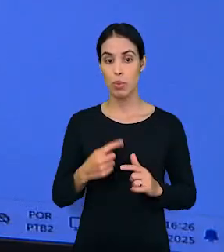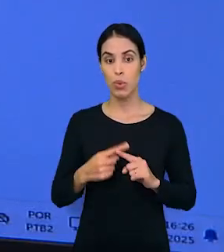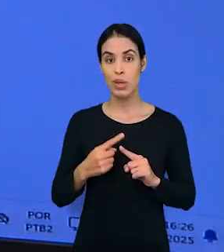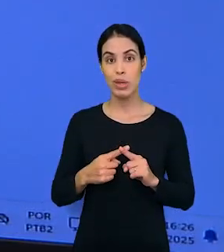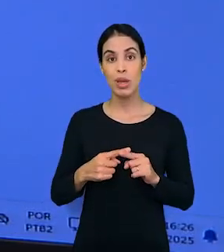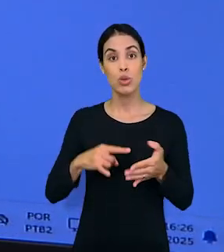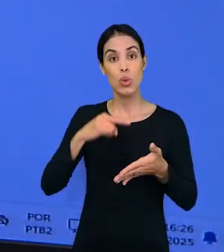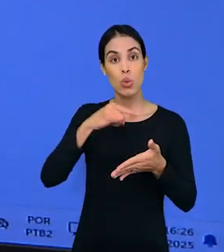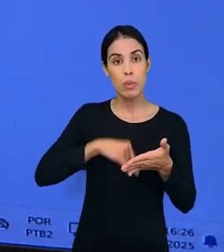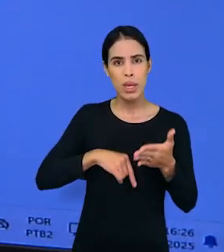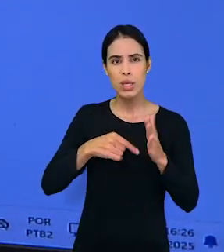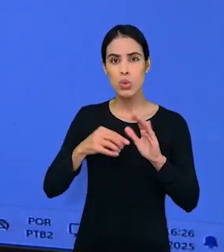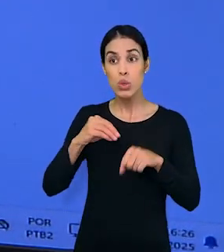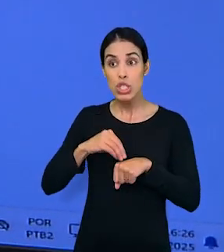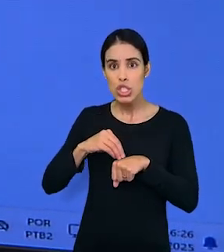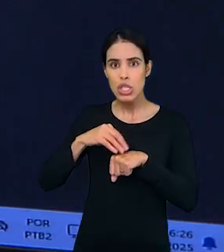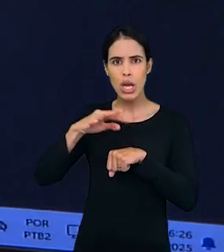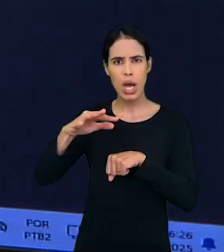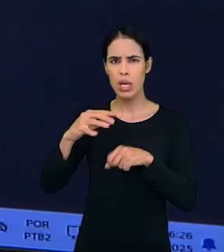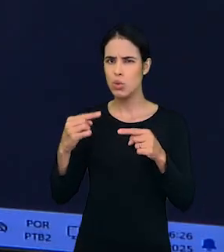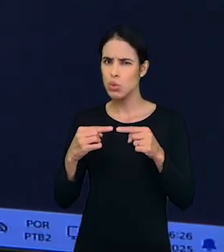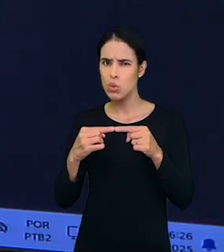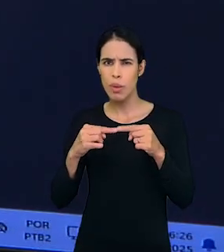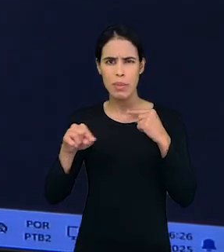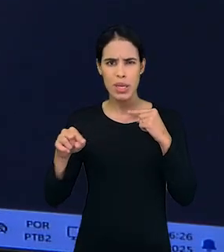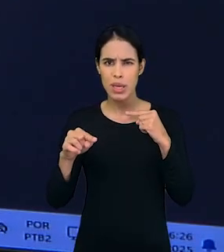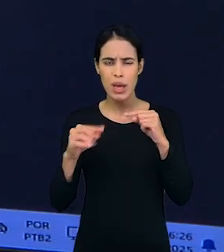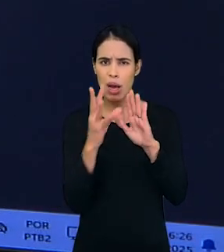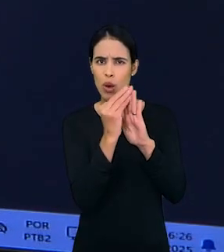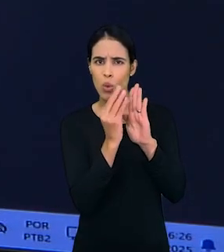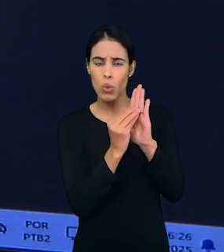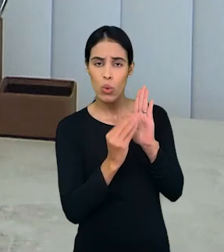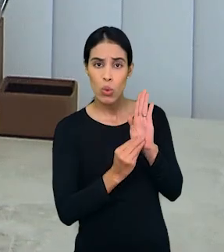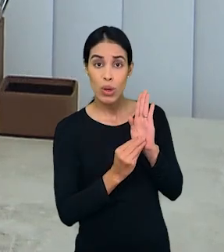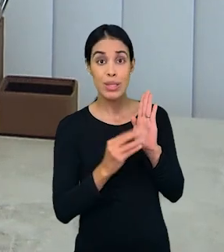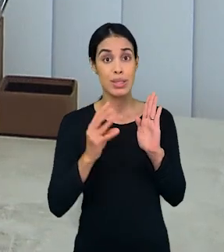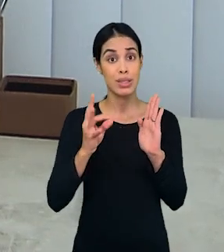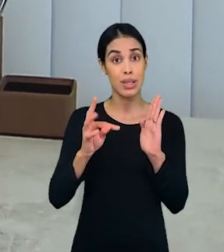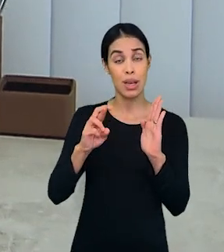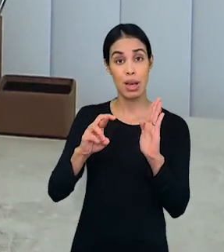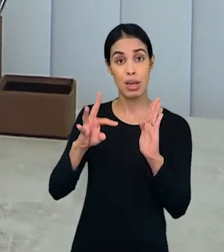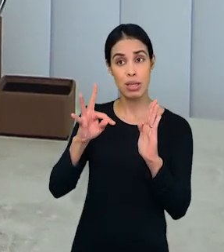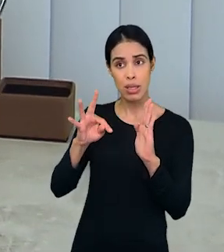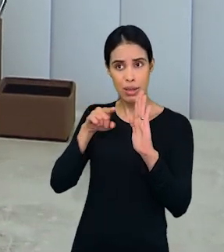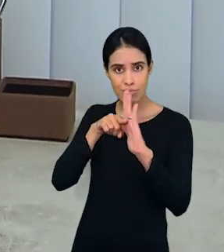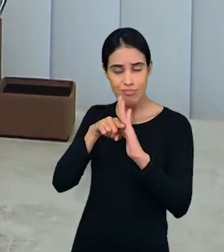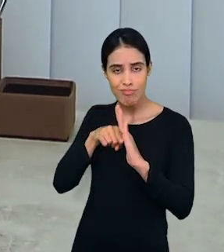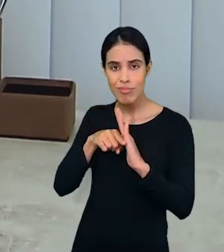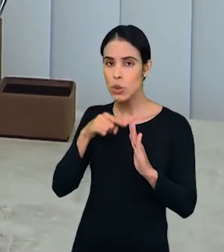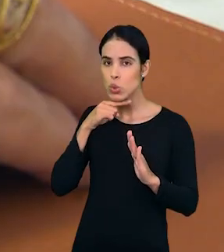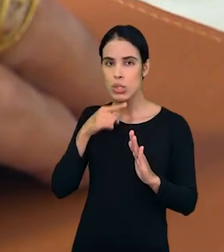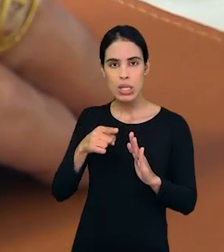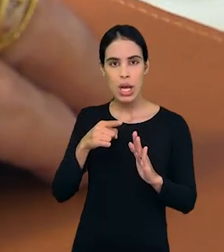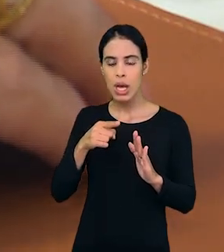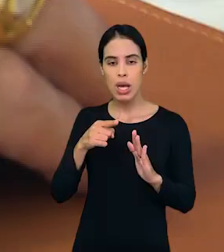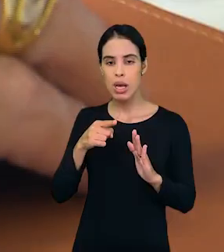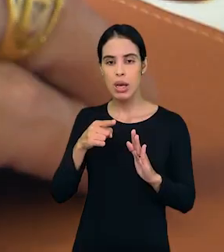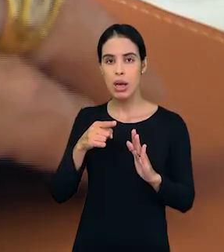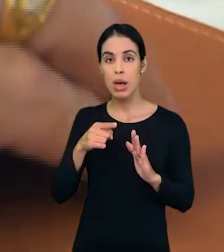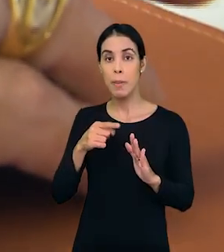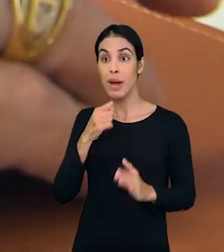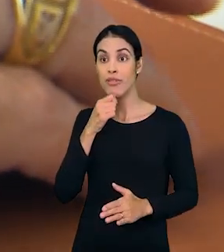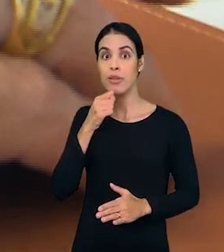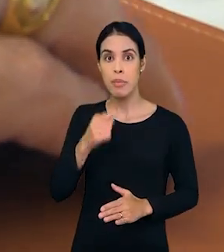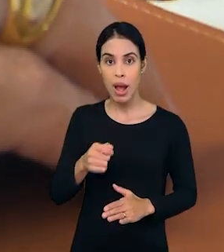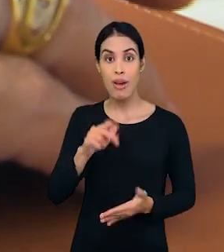de documento indicado no sistema não estava relacionado com o conteúdo, o TRT considerou que não seria possível confirmar a